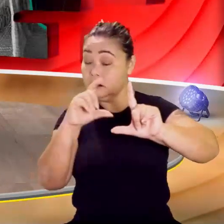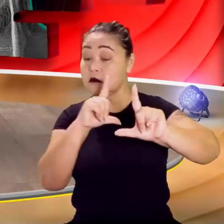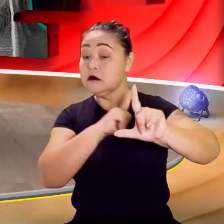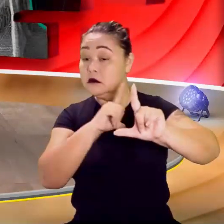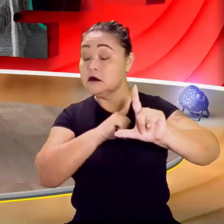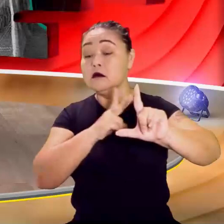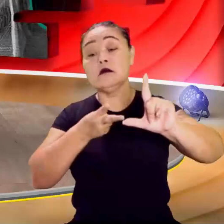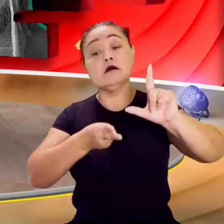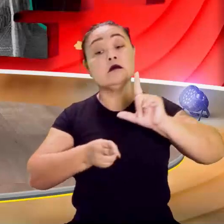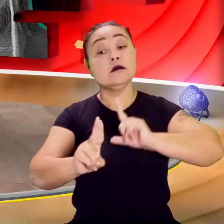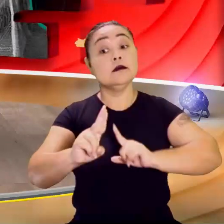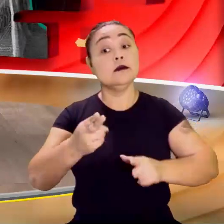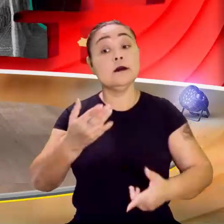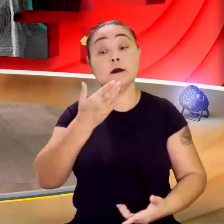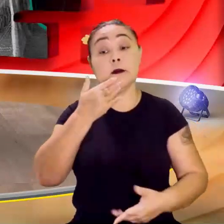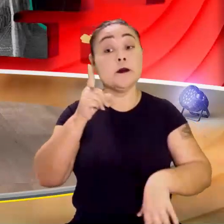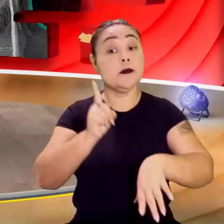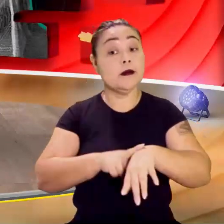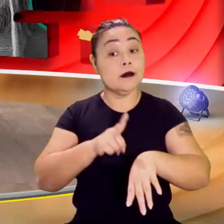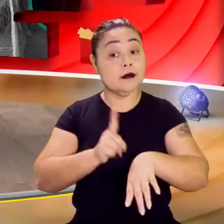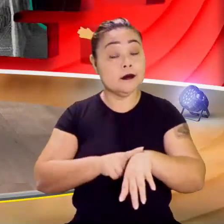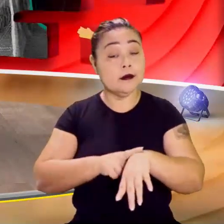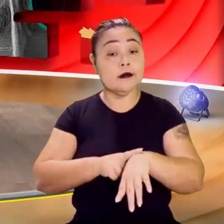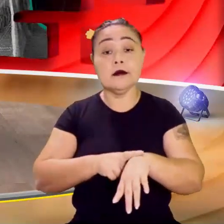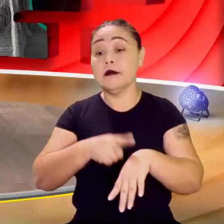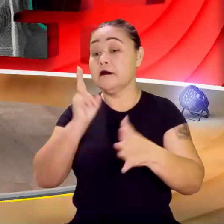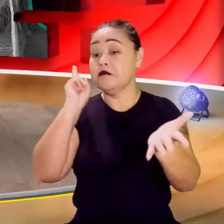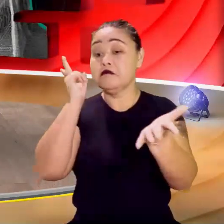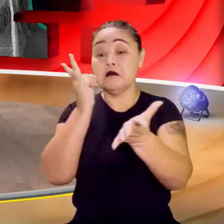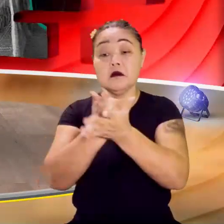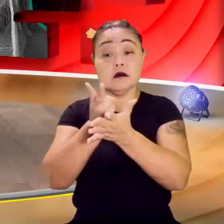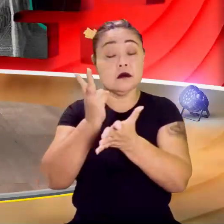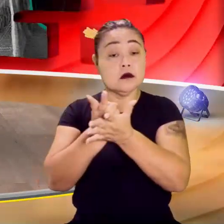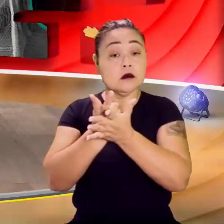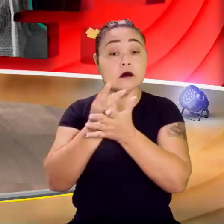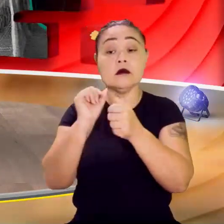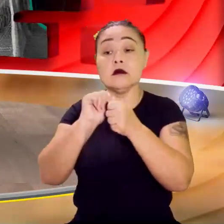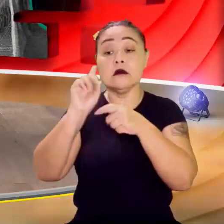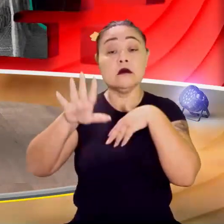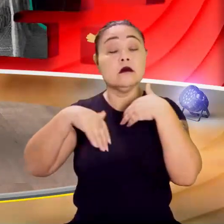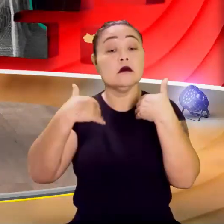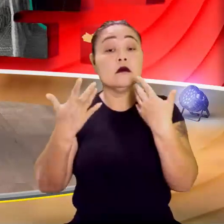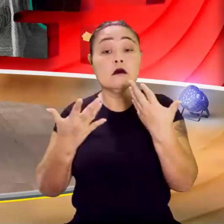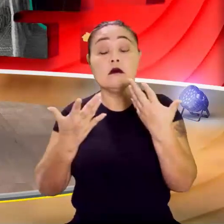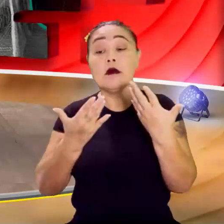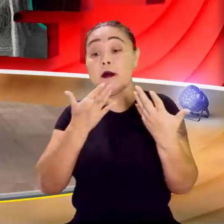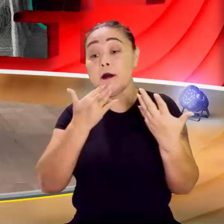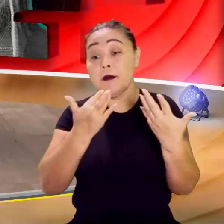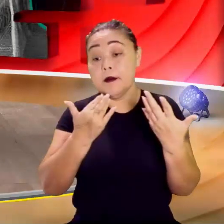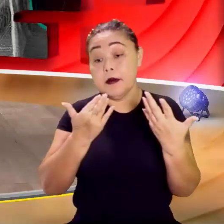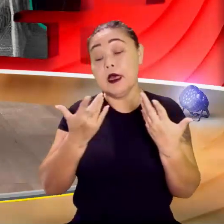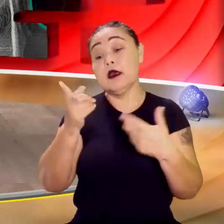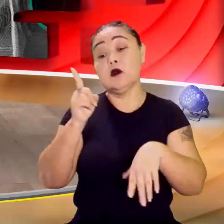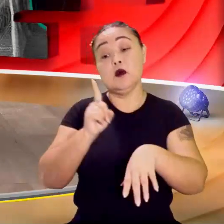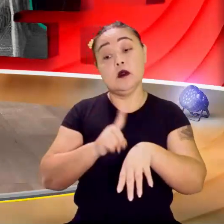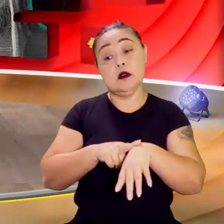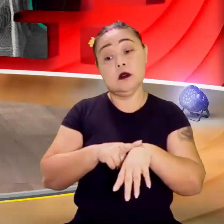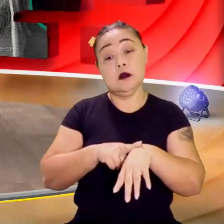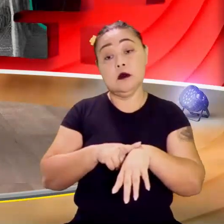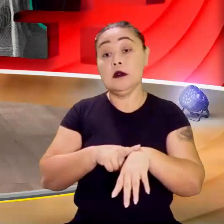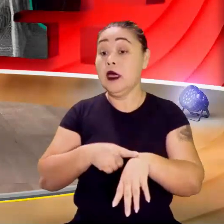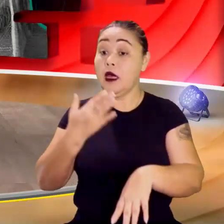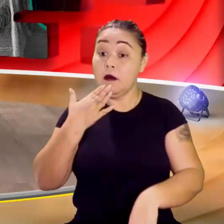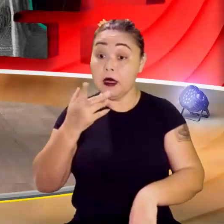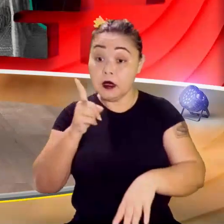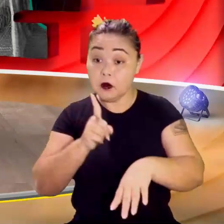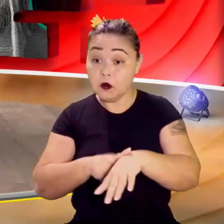ele sempre vai pedir o tempo. Então, quer dizer, é a mesma aplicação lá do exponencial, só que ele pede o tempo. Se ele